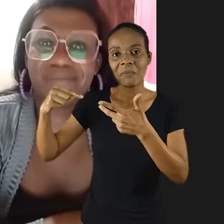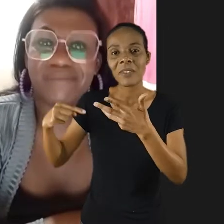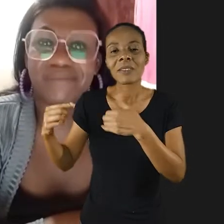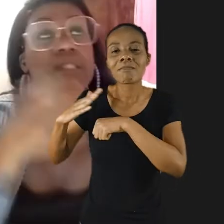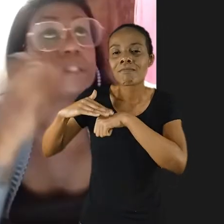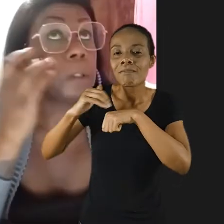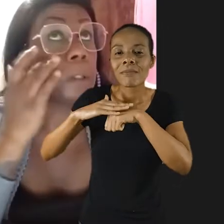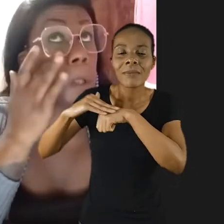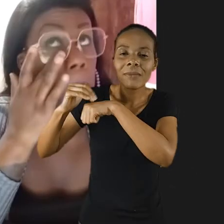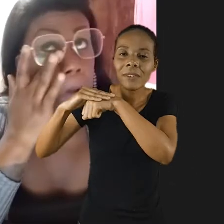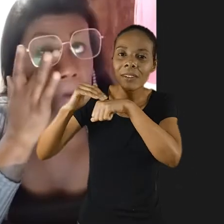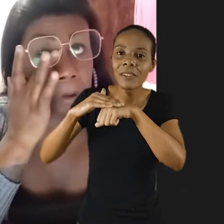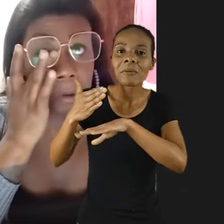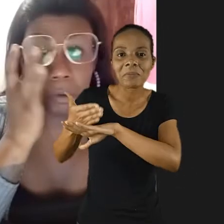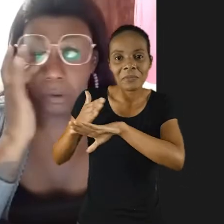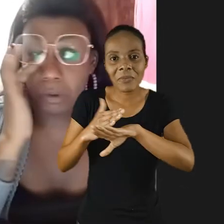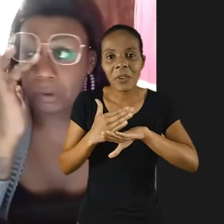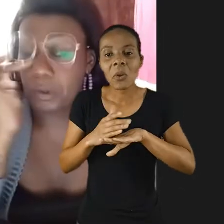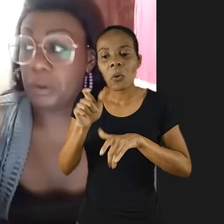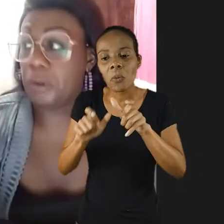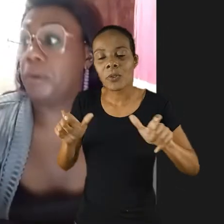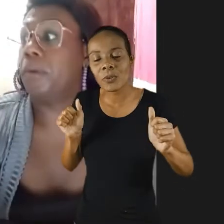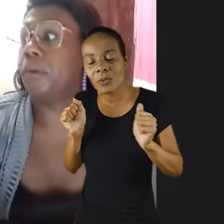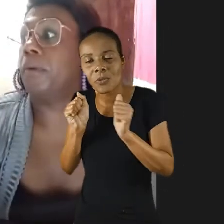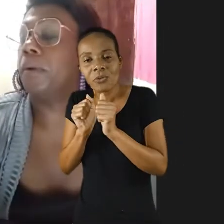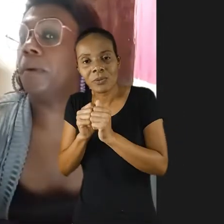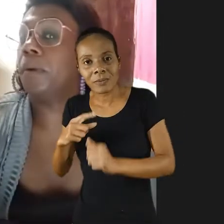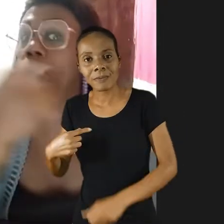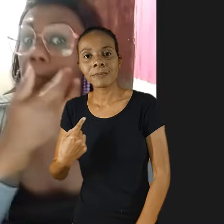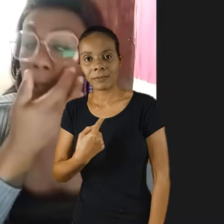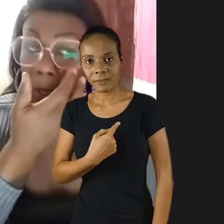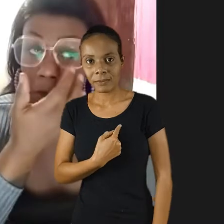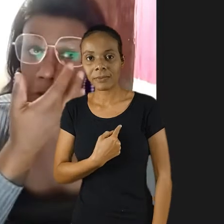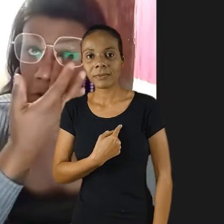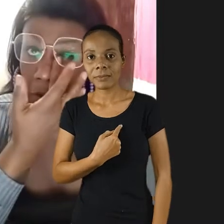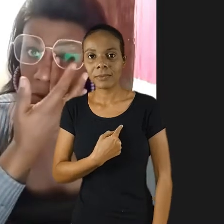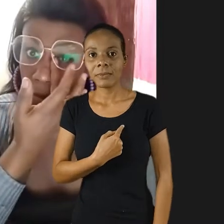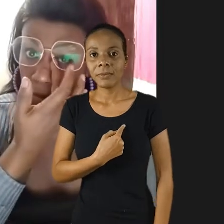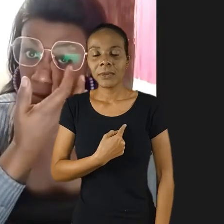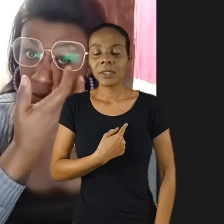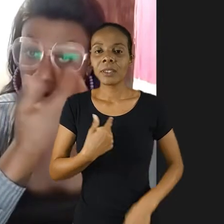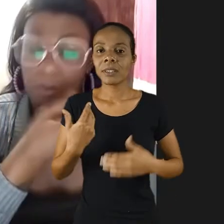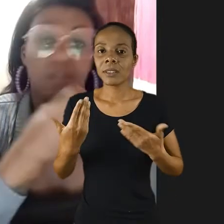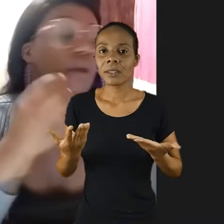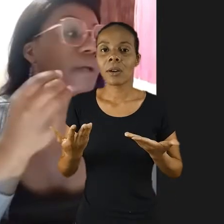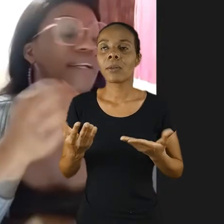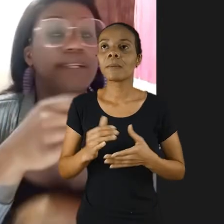né, com pessoas que estão entre nós. Então, como é que a gente também, sei lá,